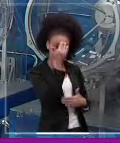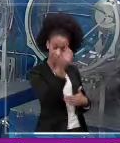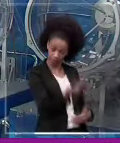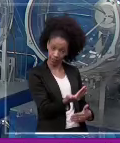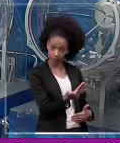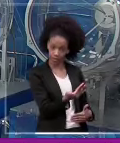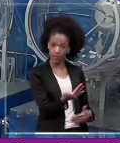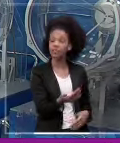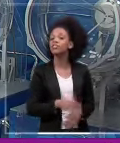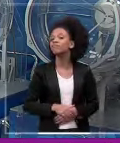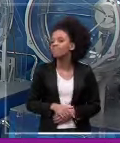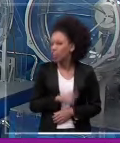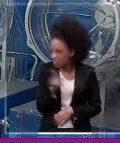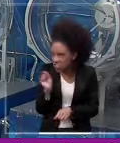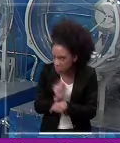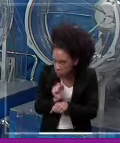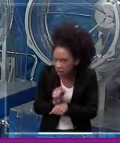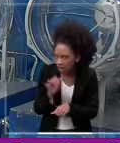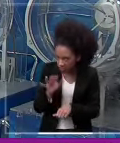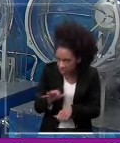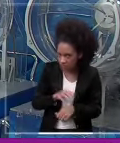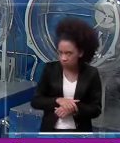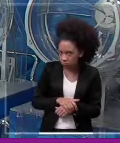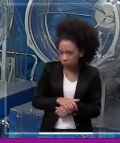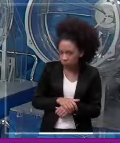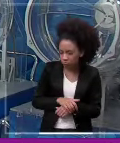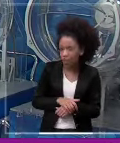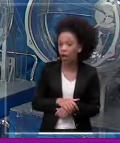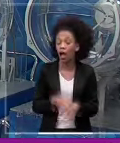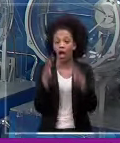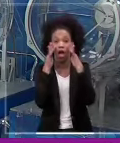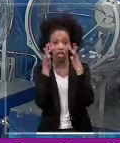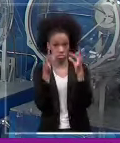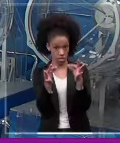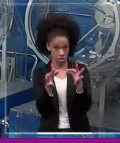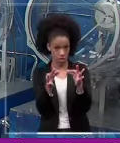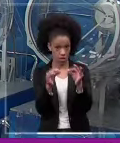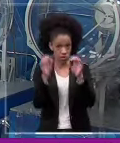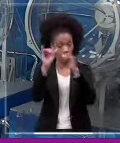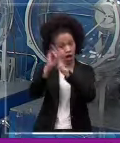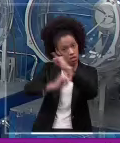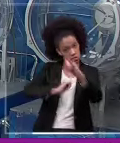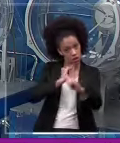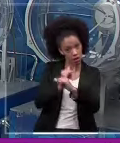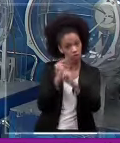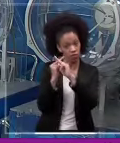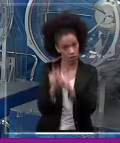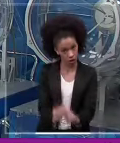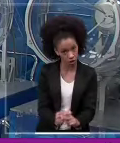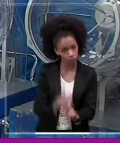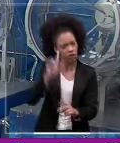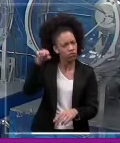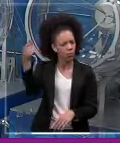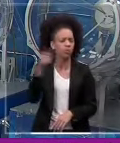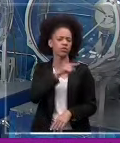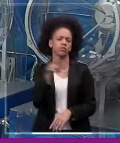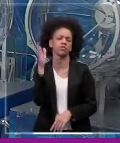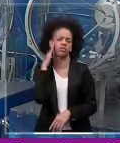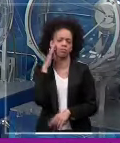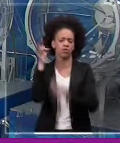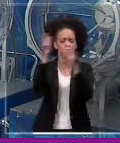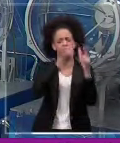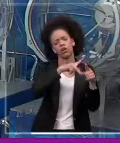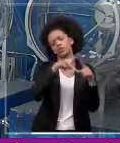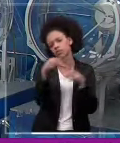Obrigado. E aí, era o que você esperava? Fique atenta, fique atento à página da Caixa na internet. Logo mais você poderá saber de onde